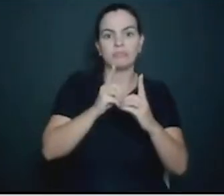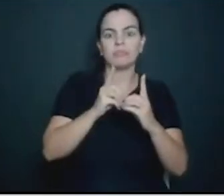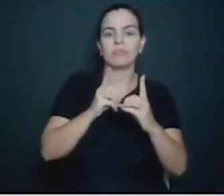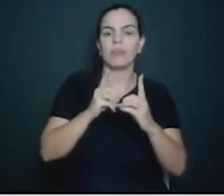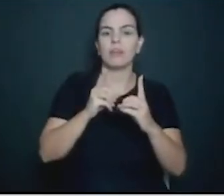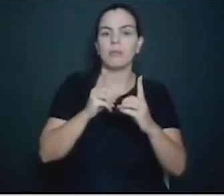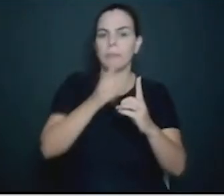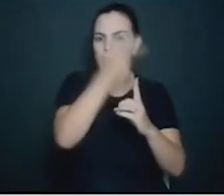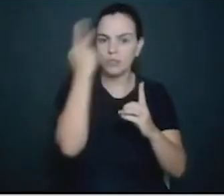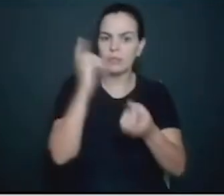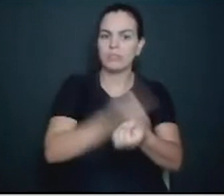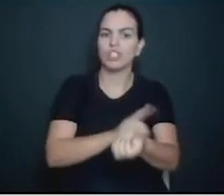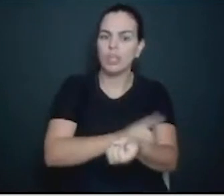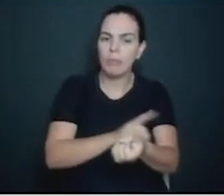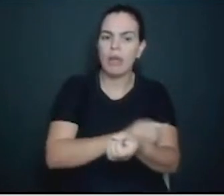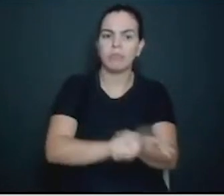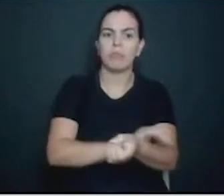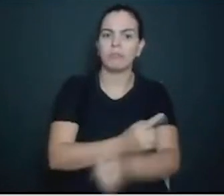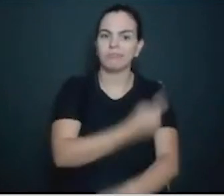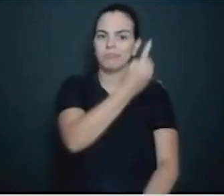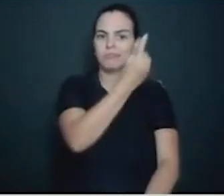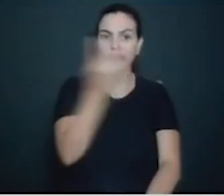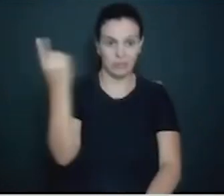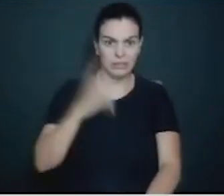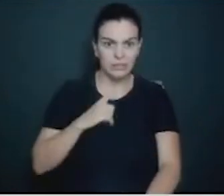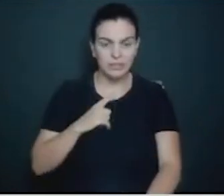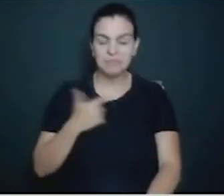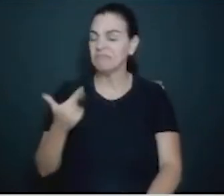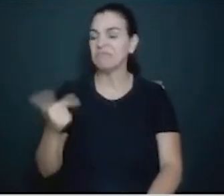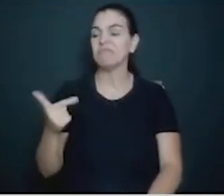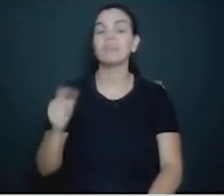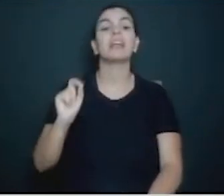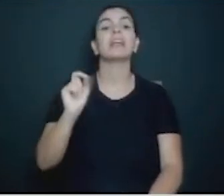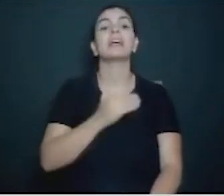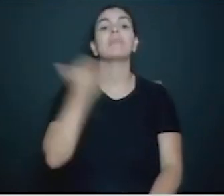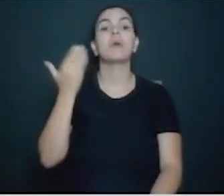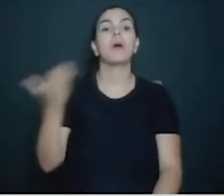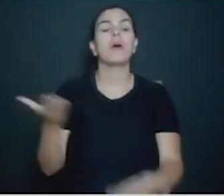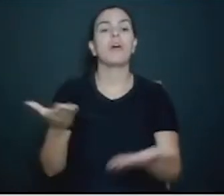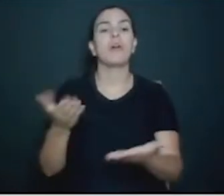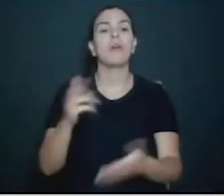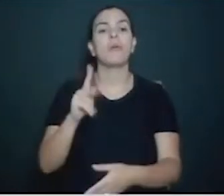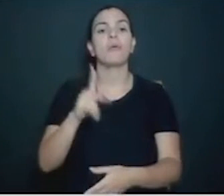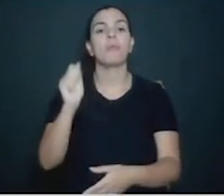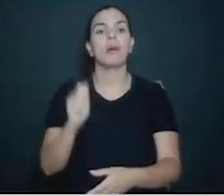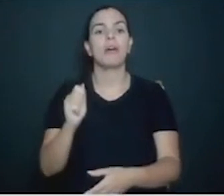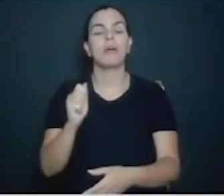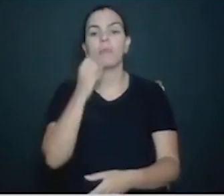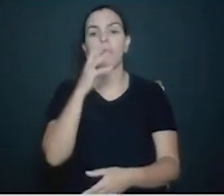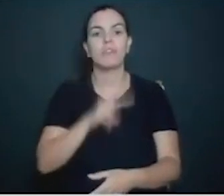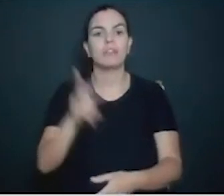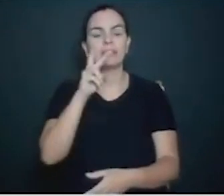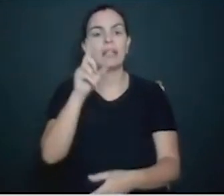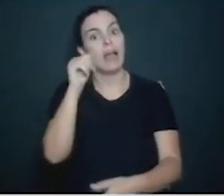hipertensos. Não houve também. Quem morre recentemente na UPA Boa Vista é uma mulher hipertensa. Quem